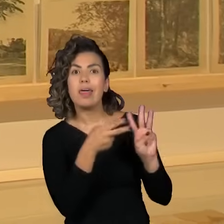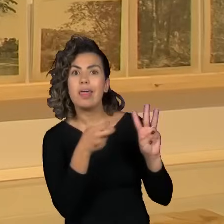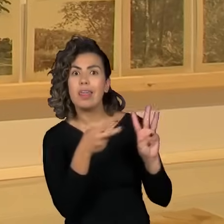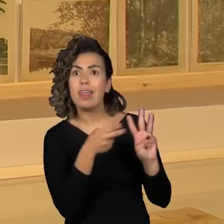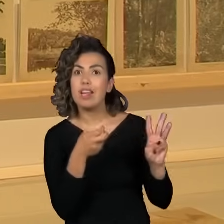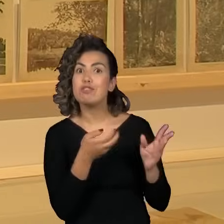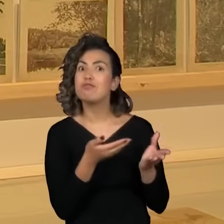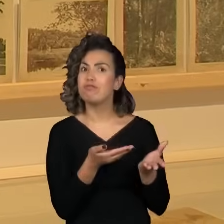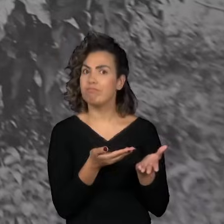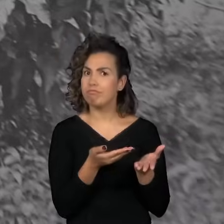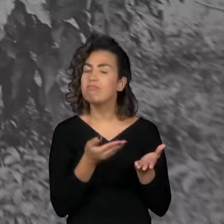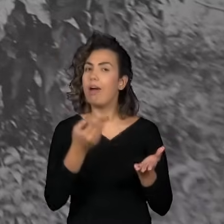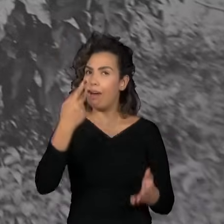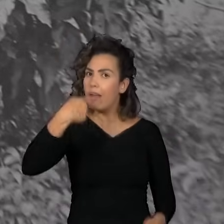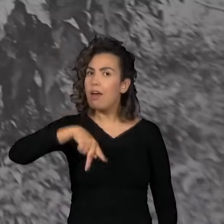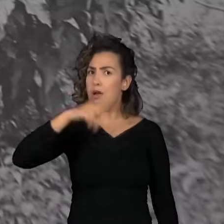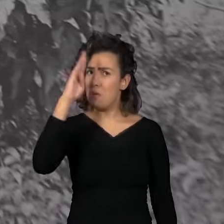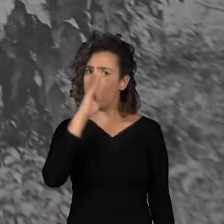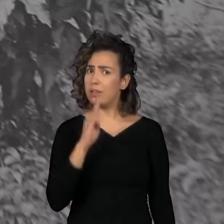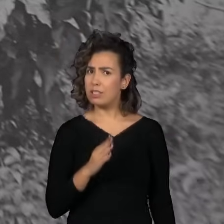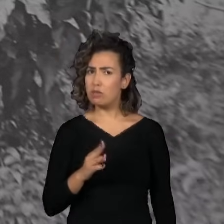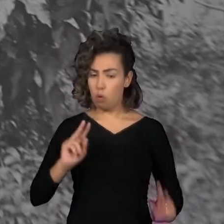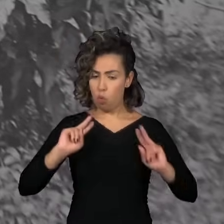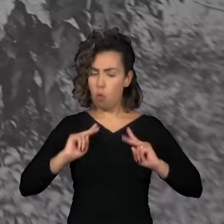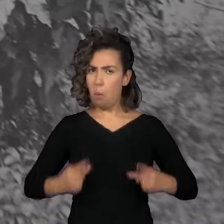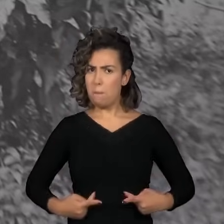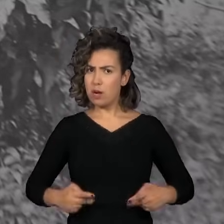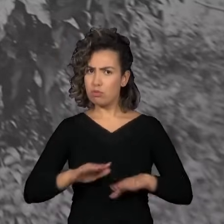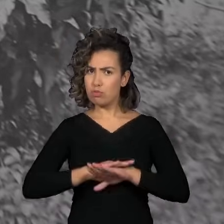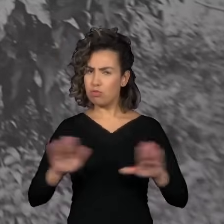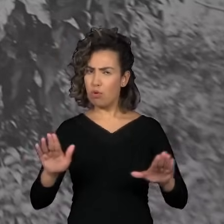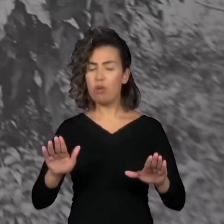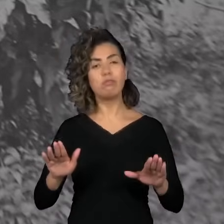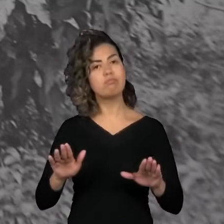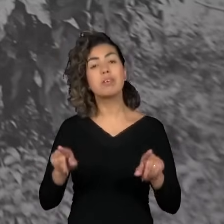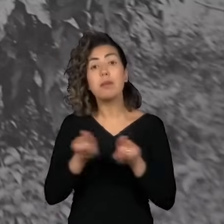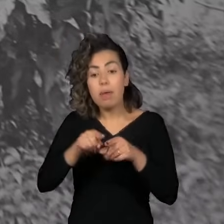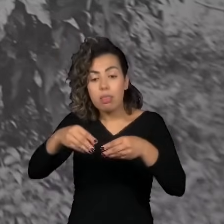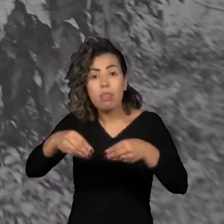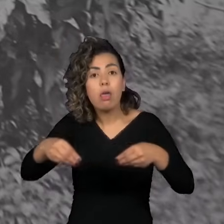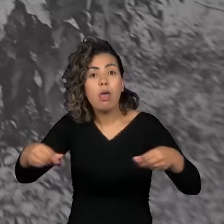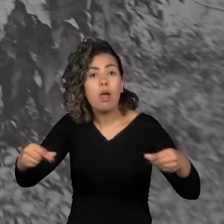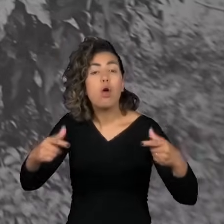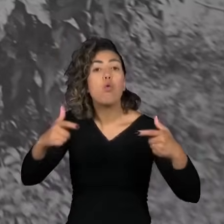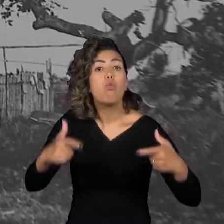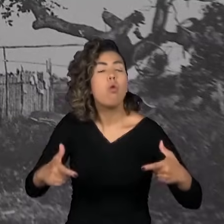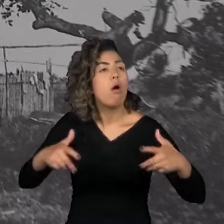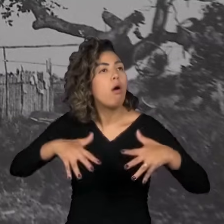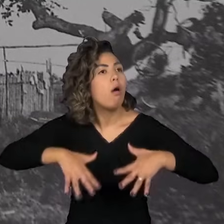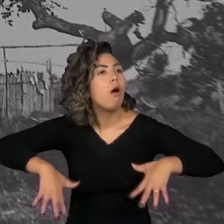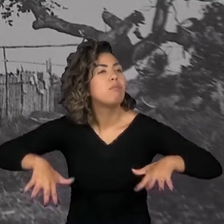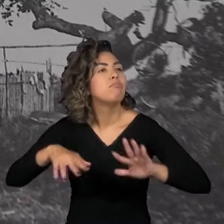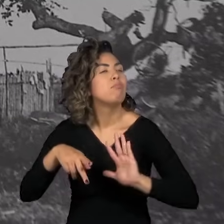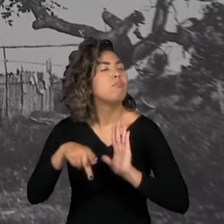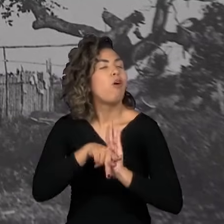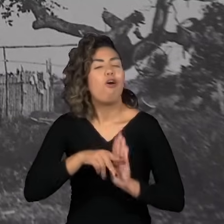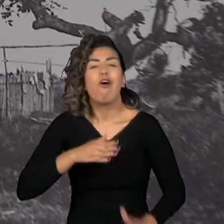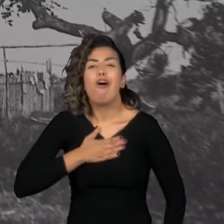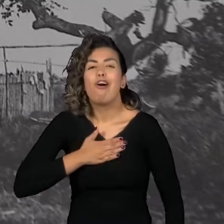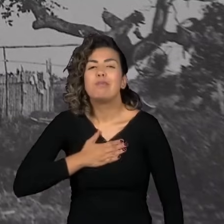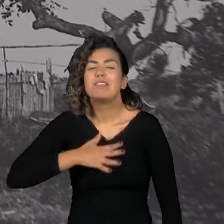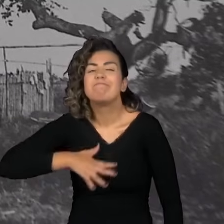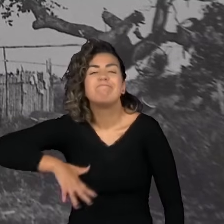a história não só das pessoas, mas dos seus territórios, dos seus espaços, que